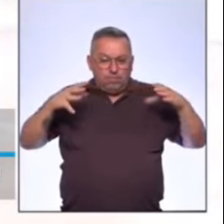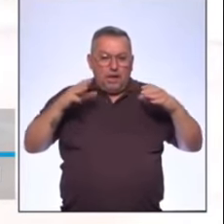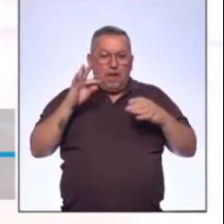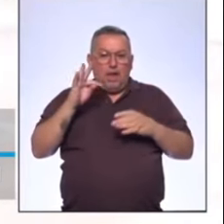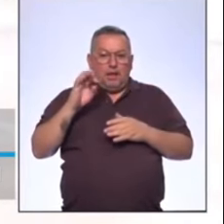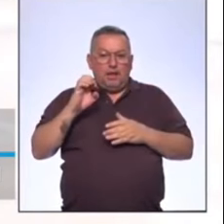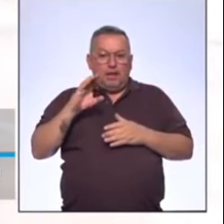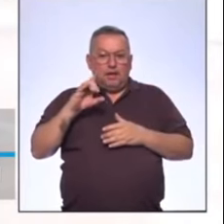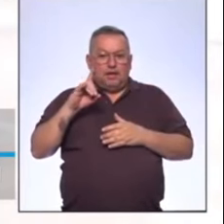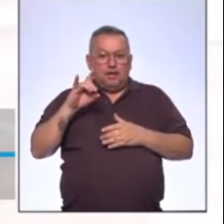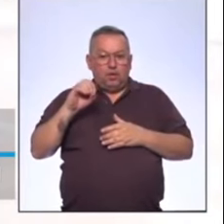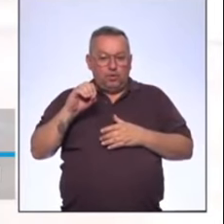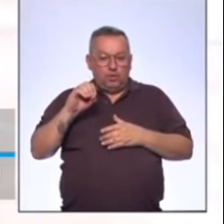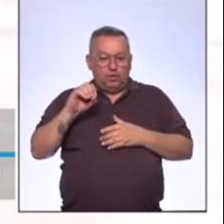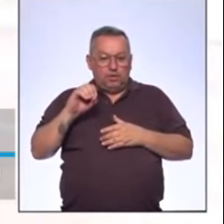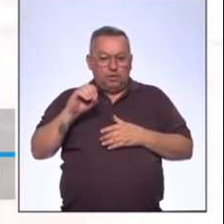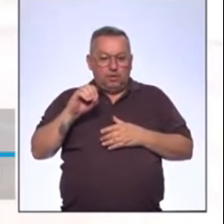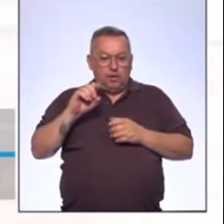tecidos